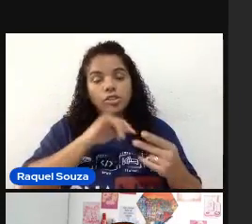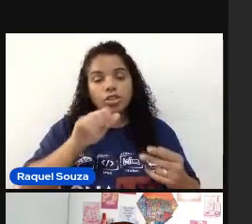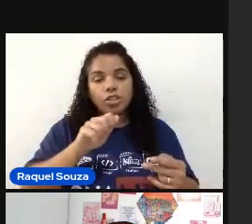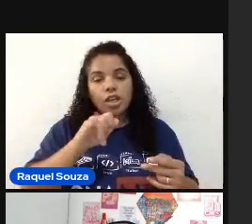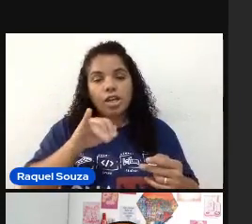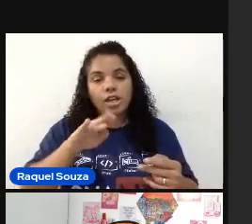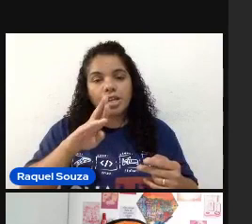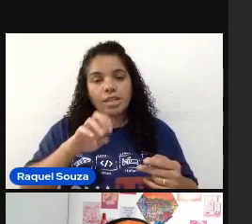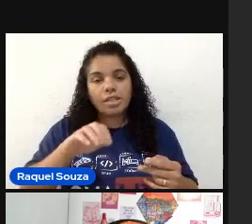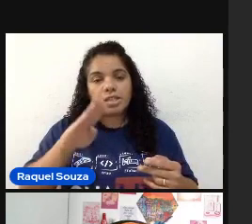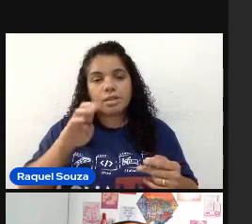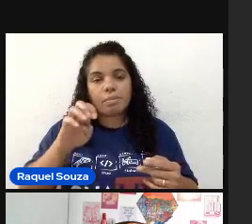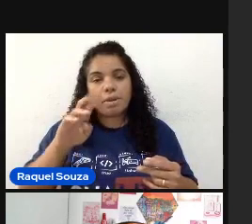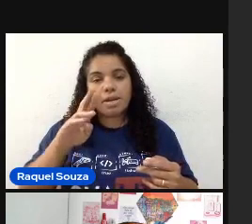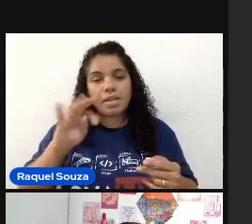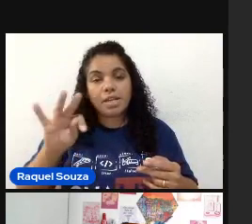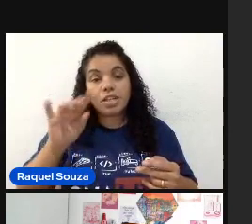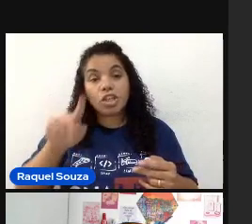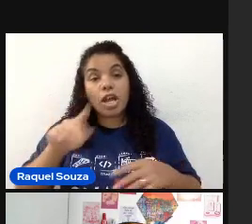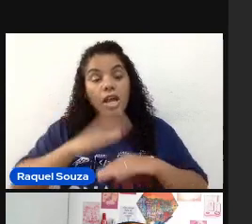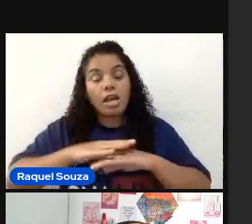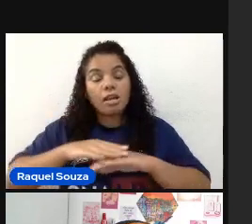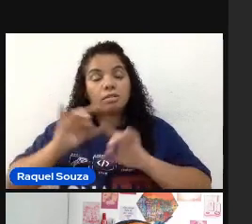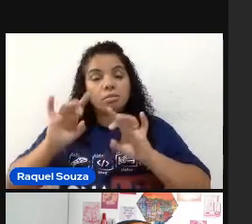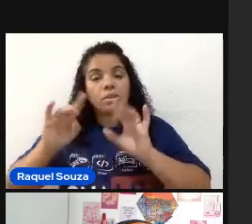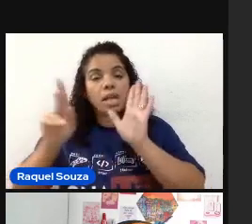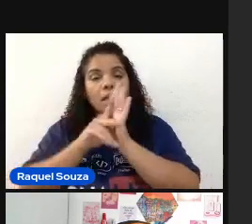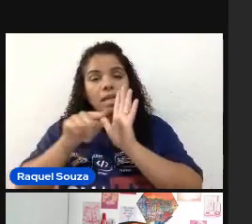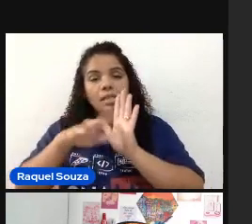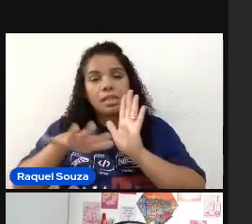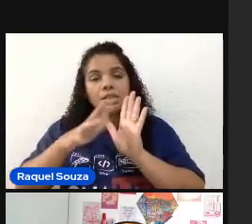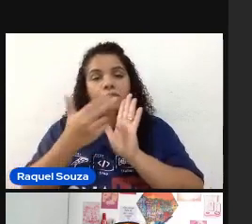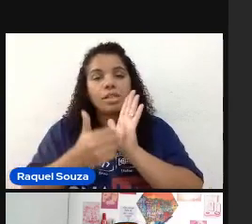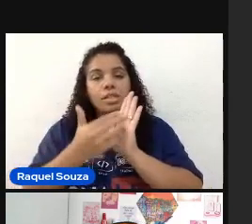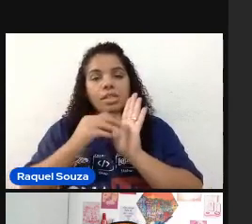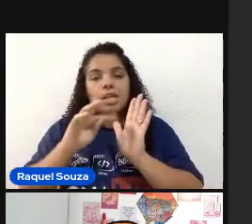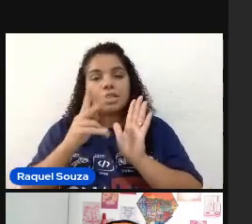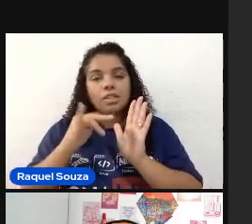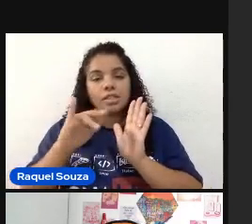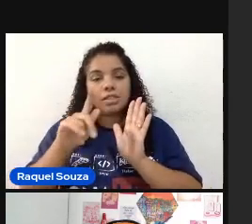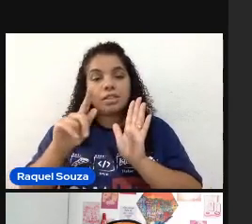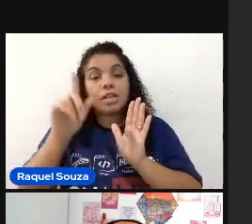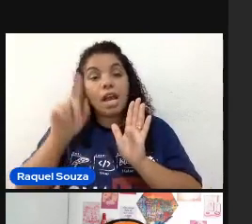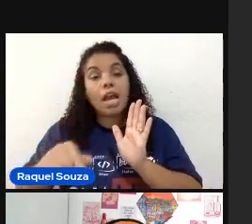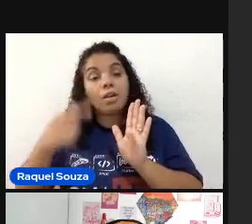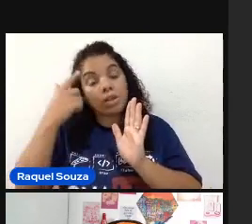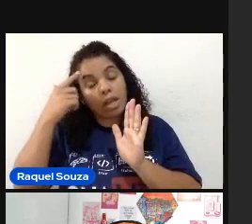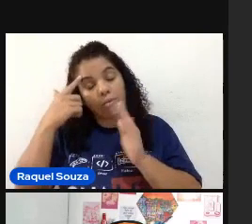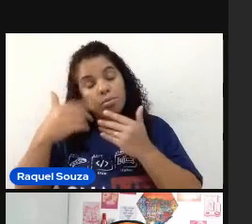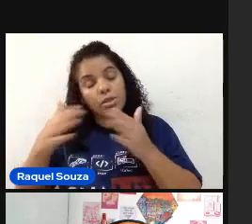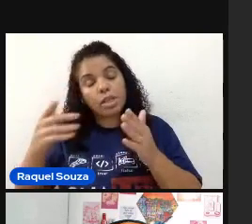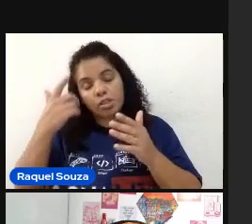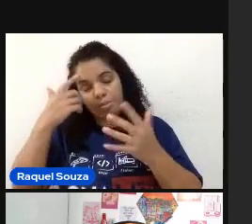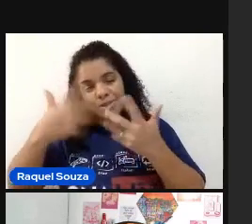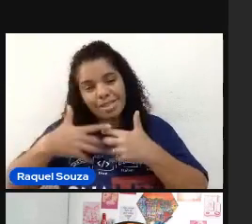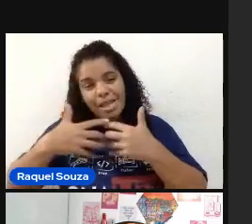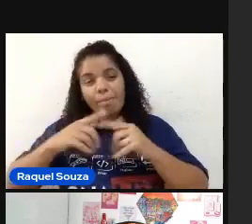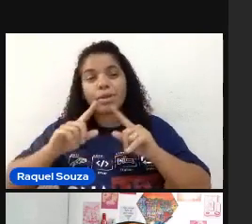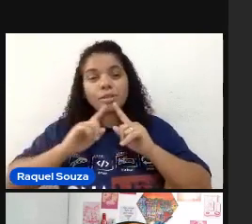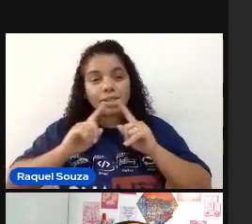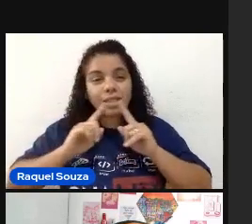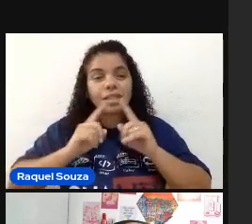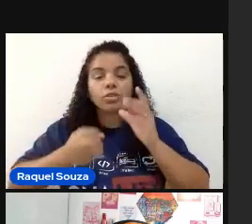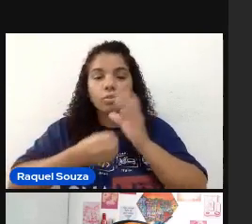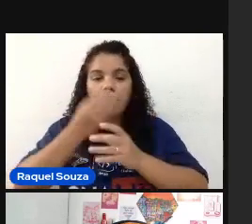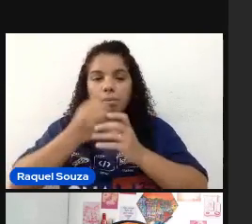professor norte-americano que é especialista em Design Thinking, o Design Thinking é, abre aspas, um processo de pensamento crítico e criativo que permite